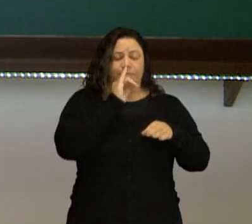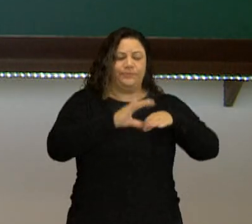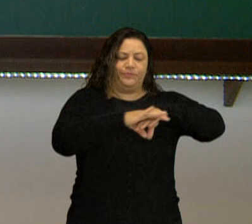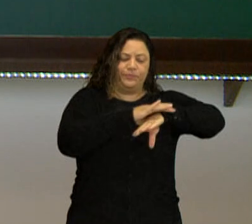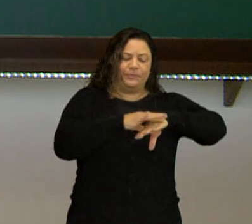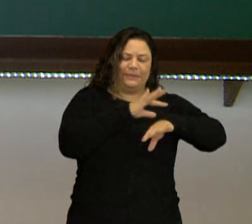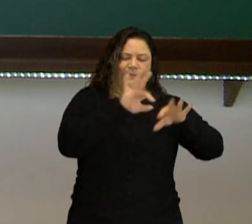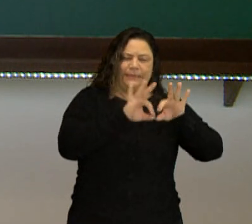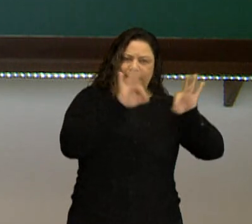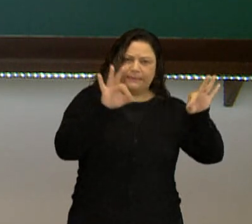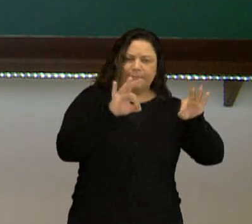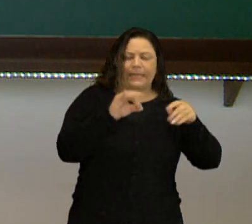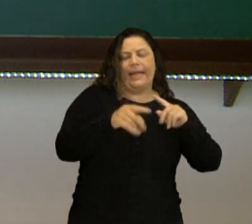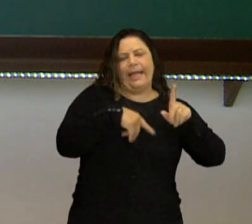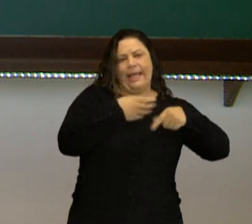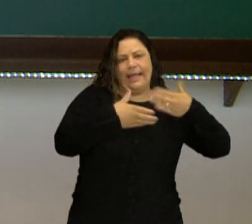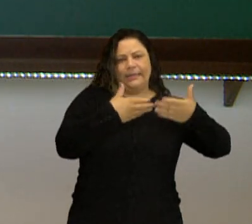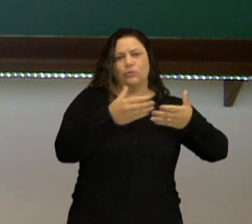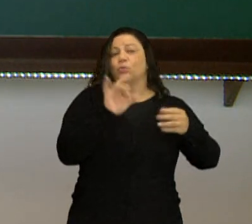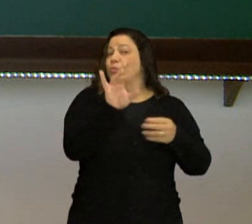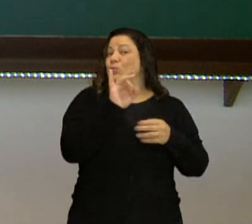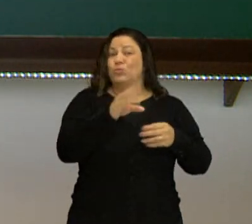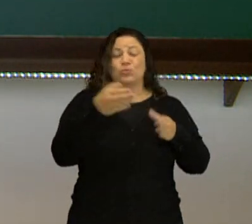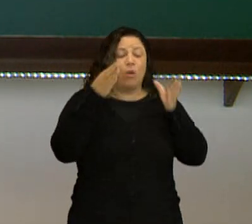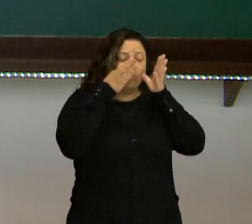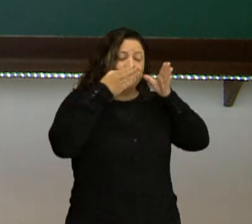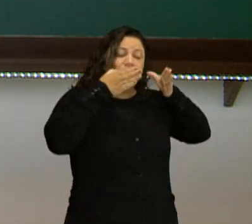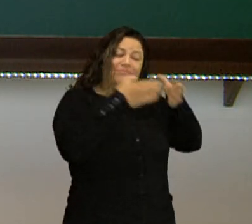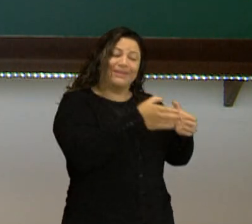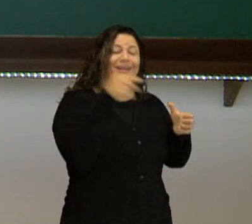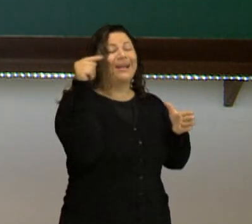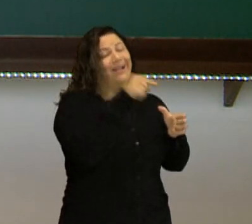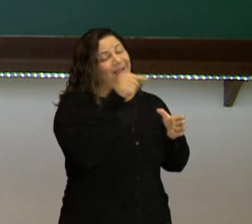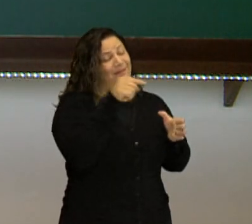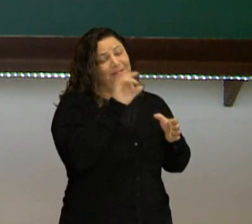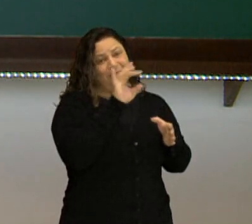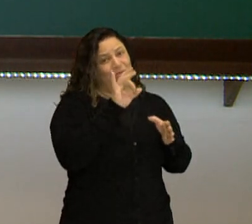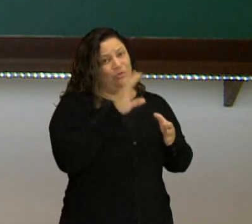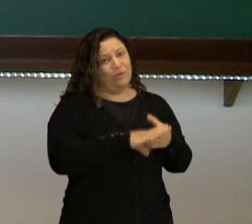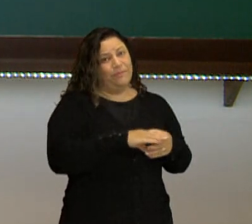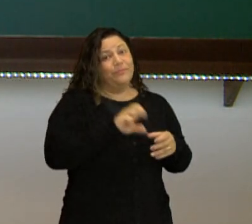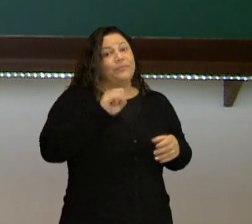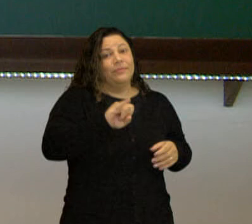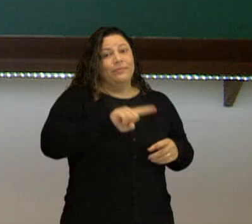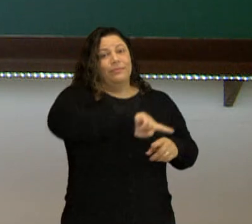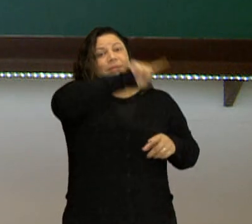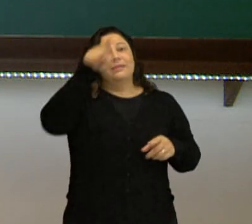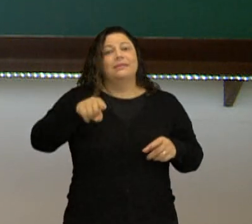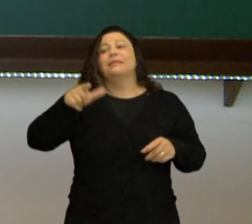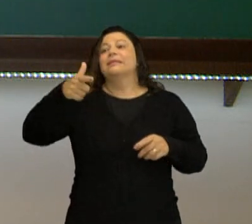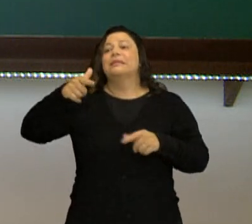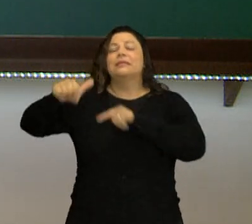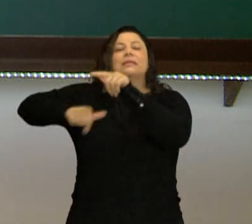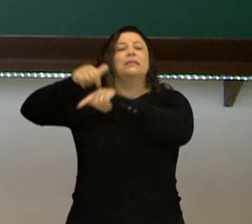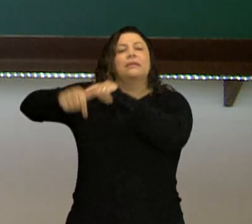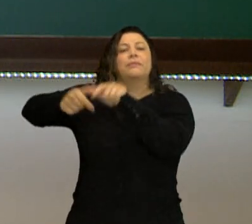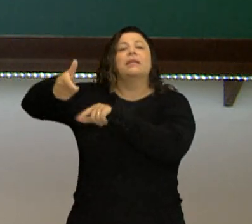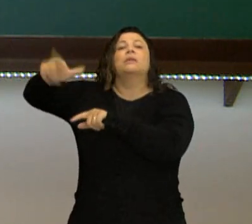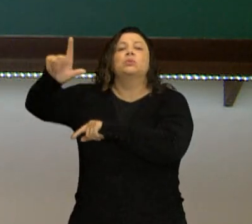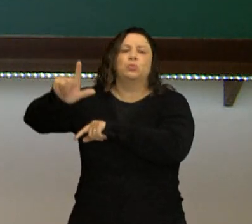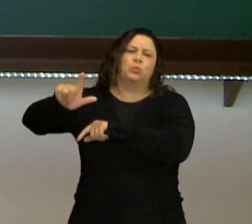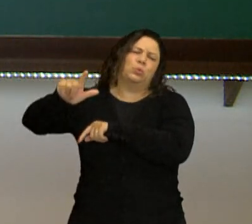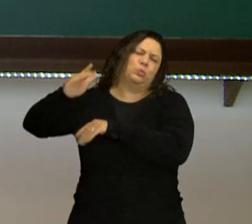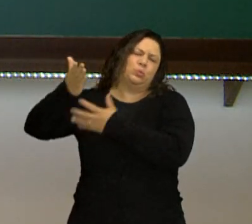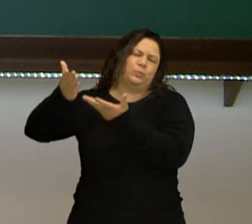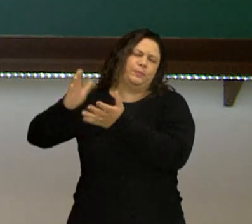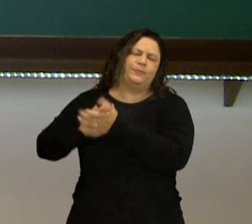um artesão de sapatos, ela só poderia trabalhar em uma sapataria. Se ela trabalhasse em uma outra função, ou se